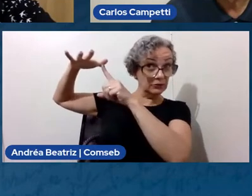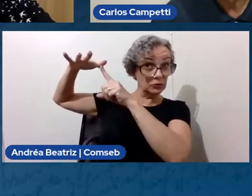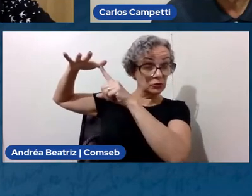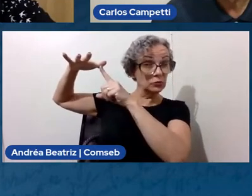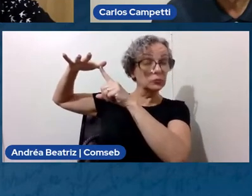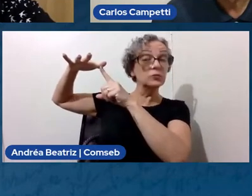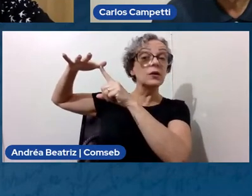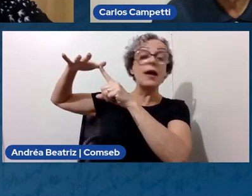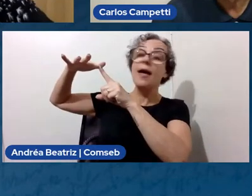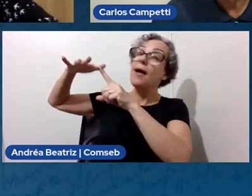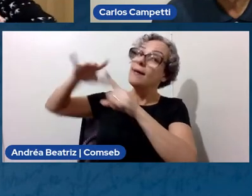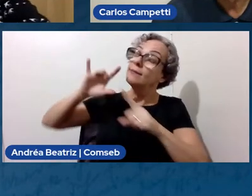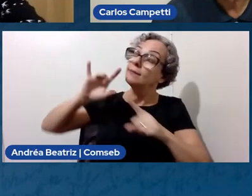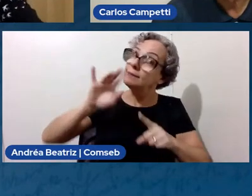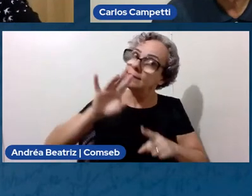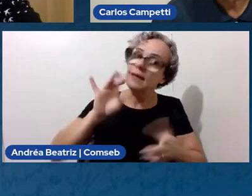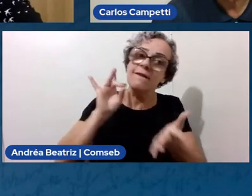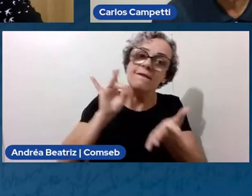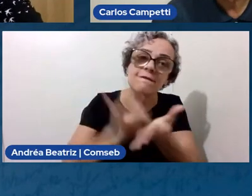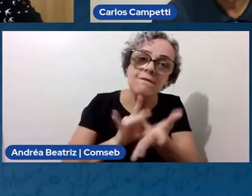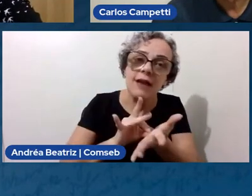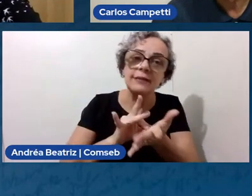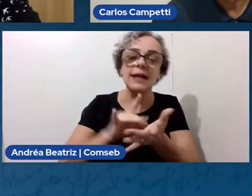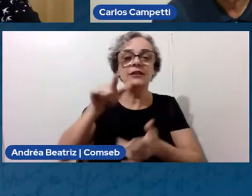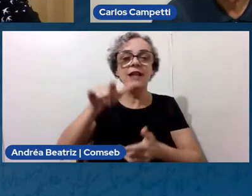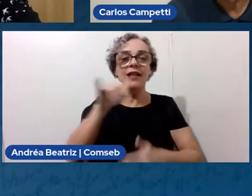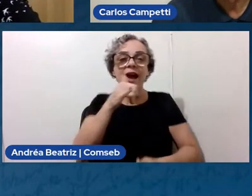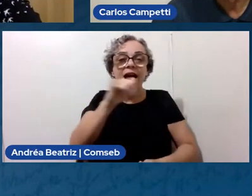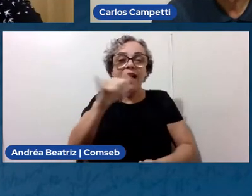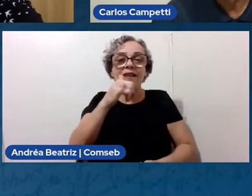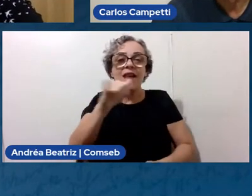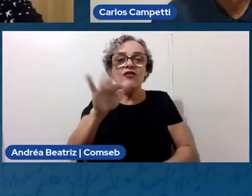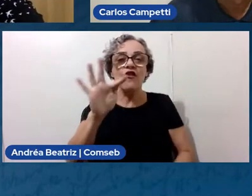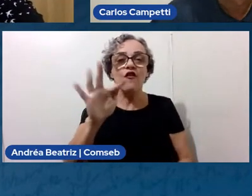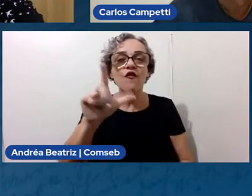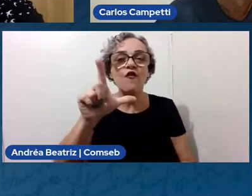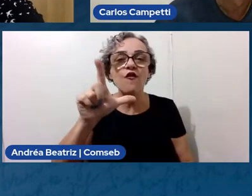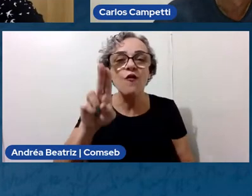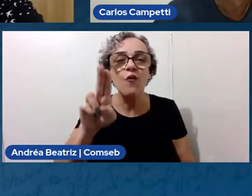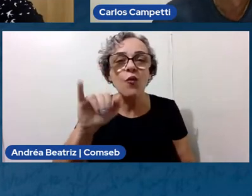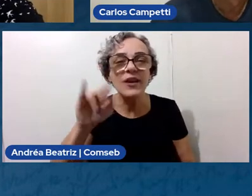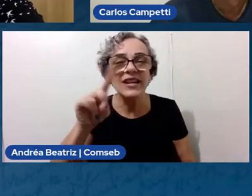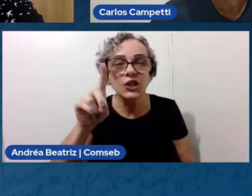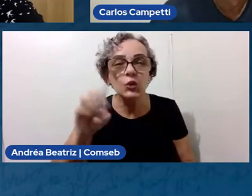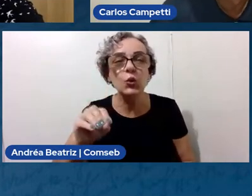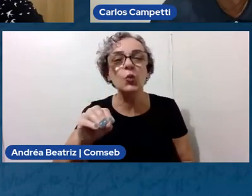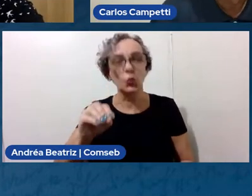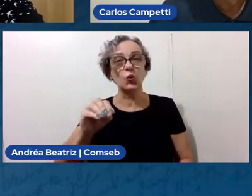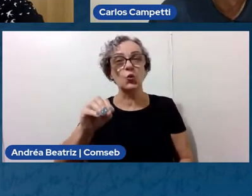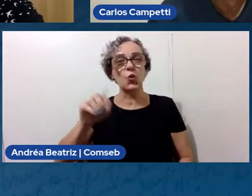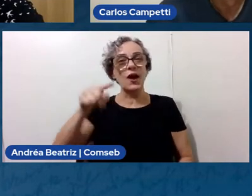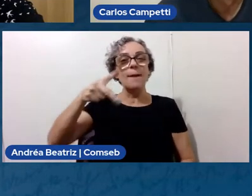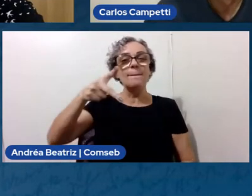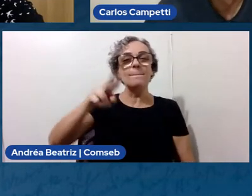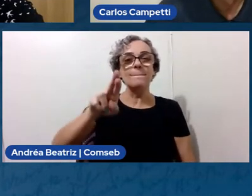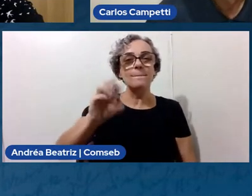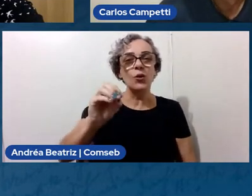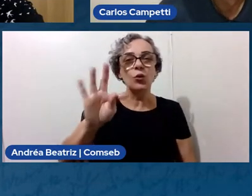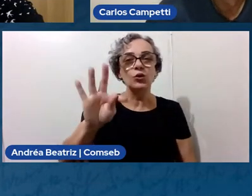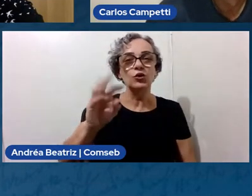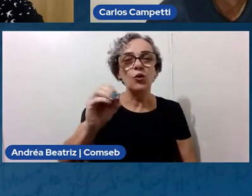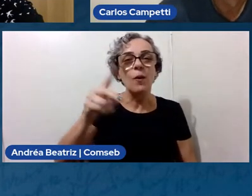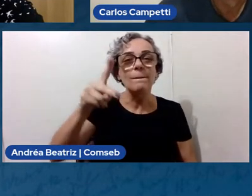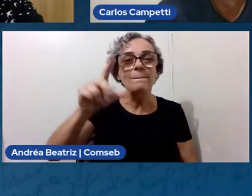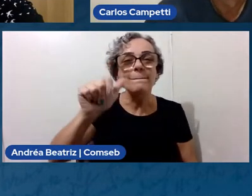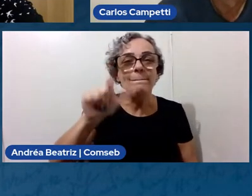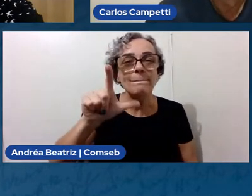que veio esse fluido do espaço, que era esse protoplasma que se espalhou pela superfície da Terra,